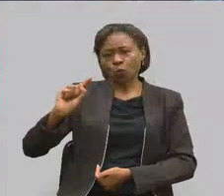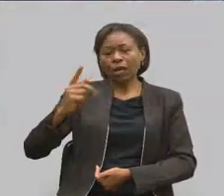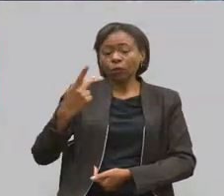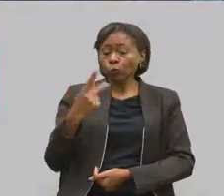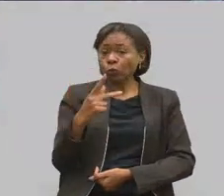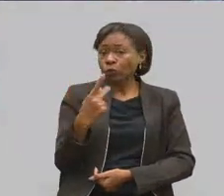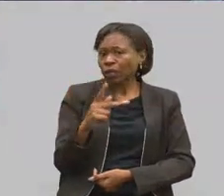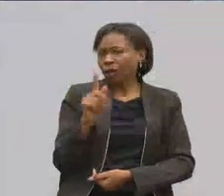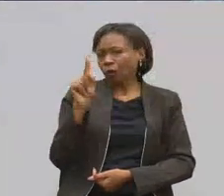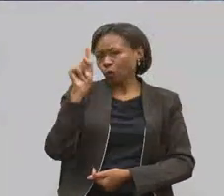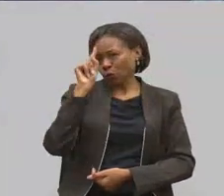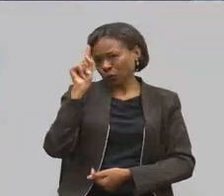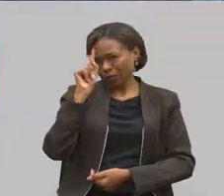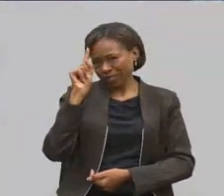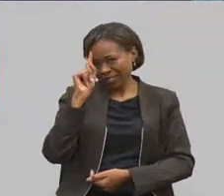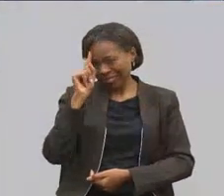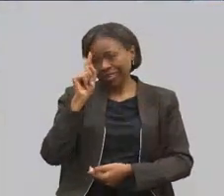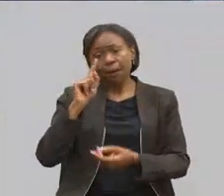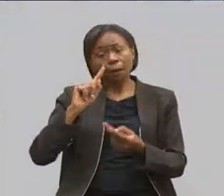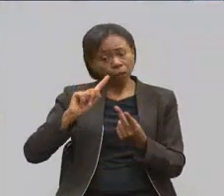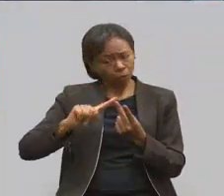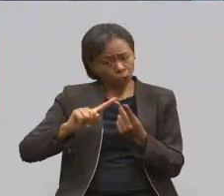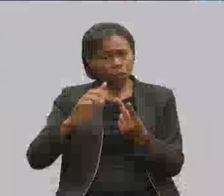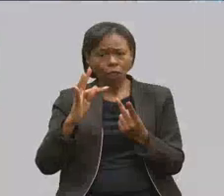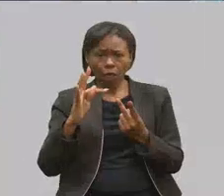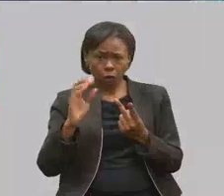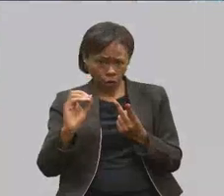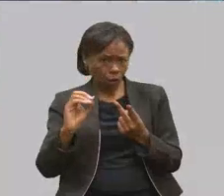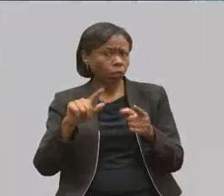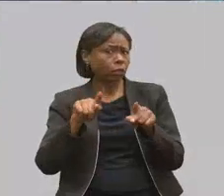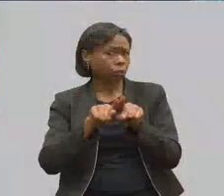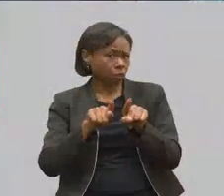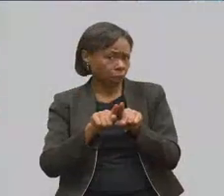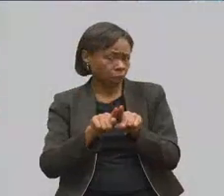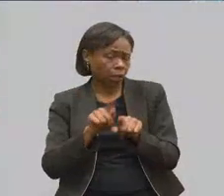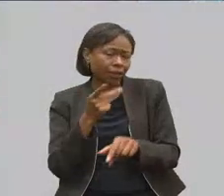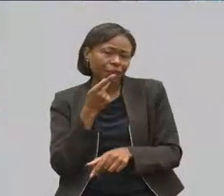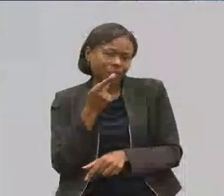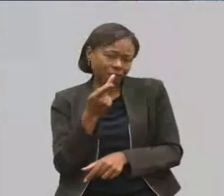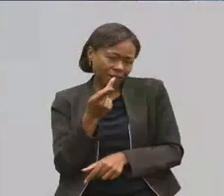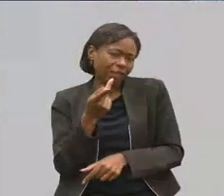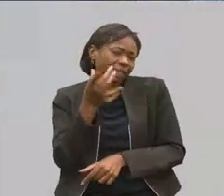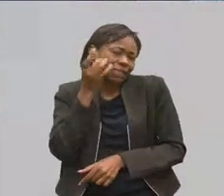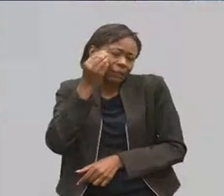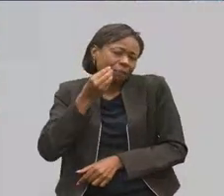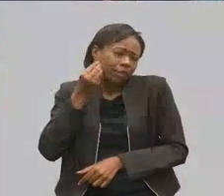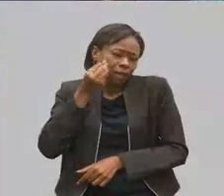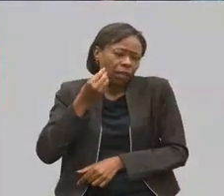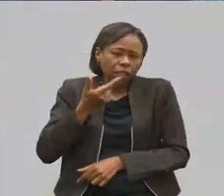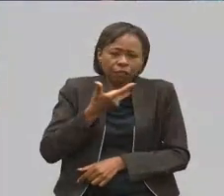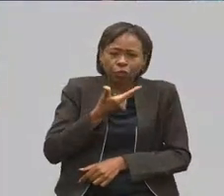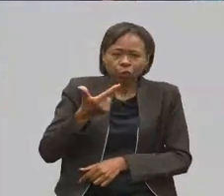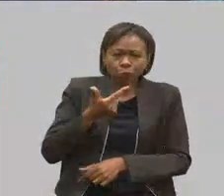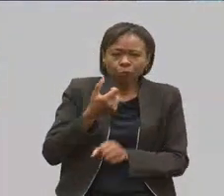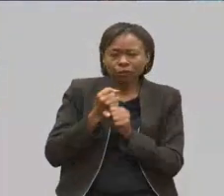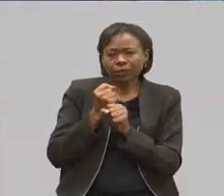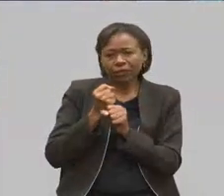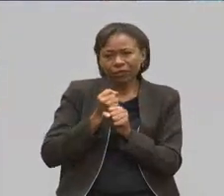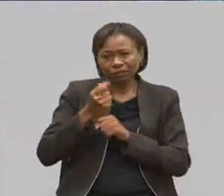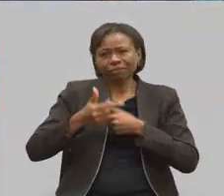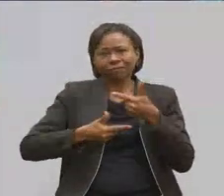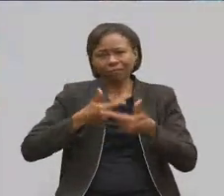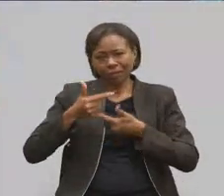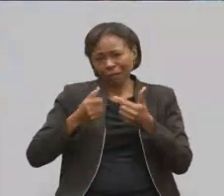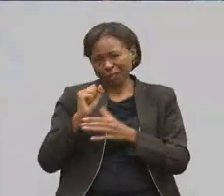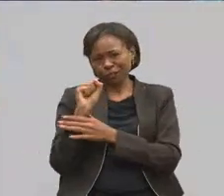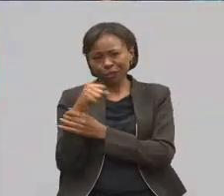com a terapia ocupacional né Falo isso de com propriedade de 22 anos de trabalho como fisioterapeuta não é a minha